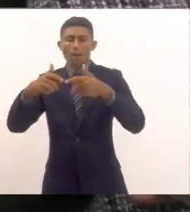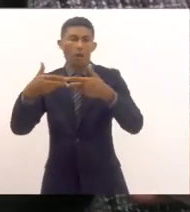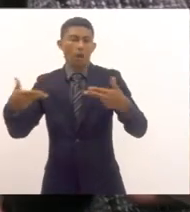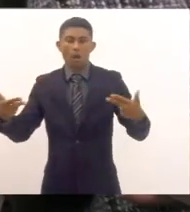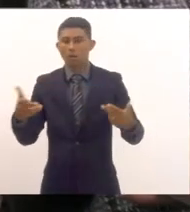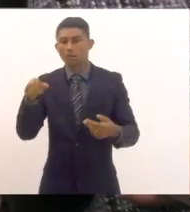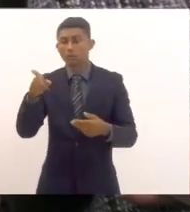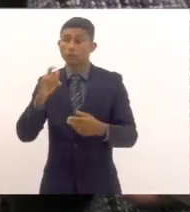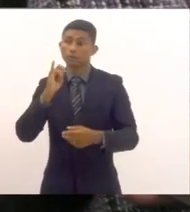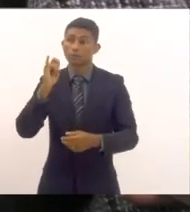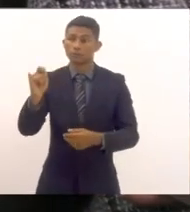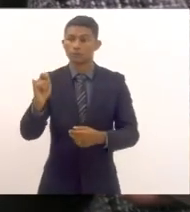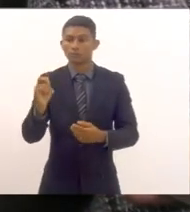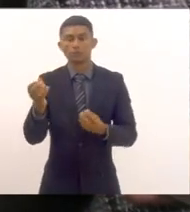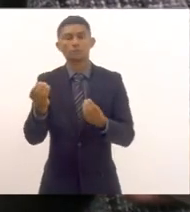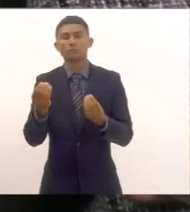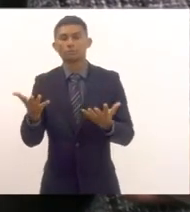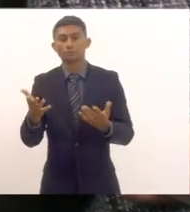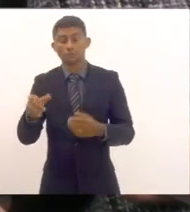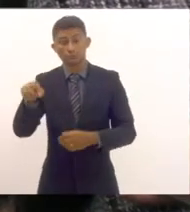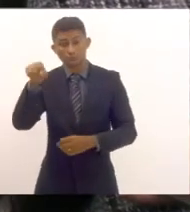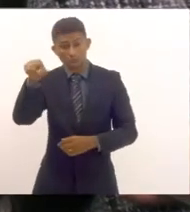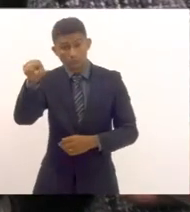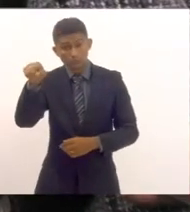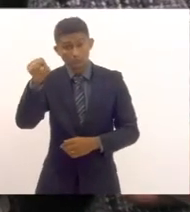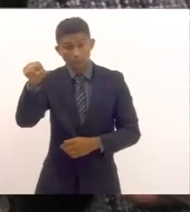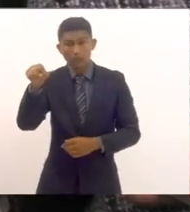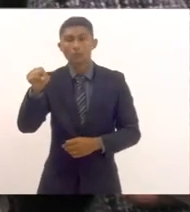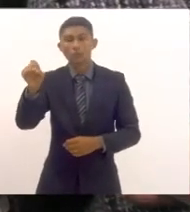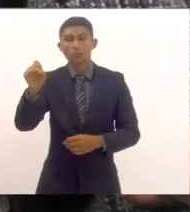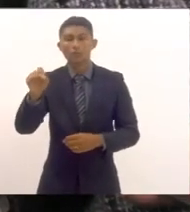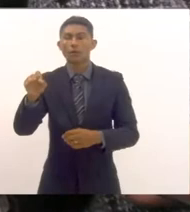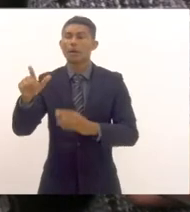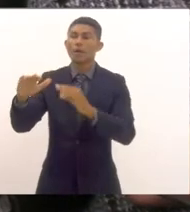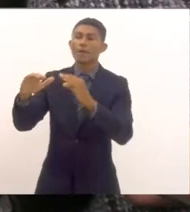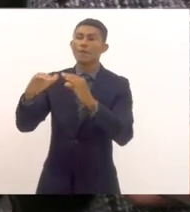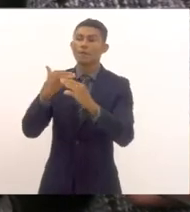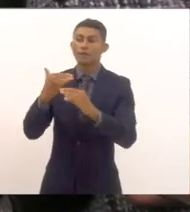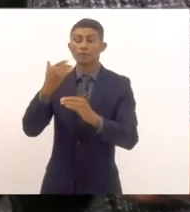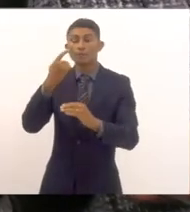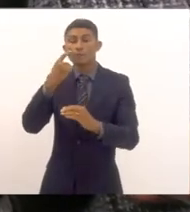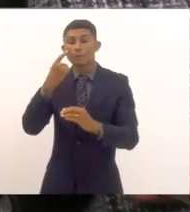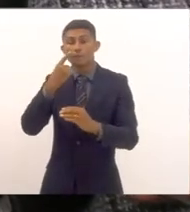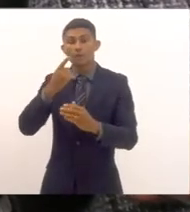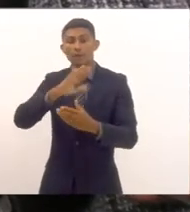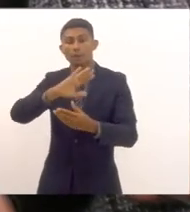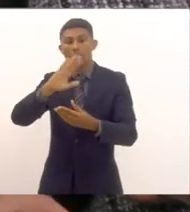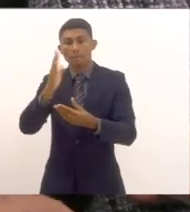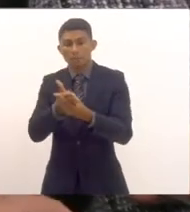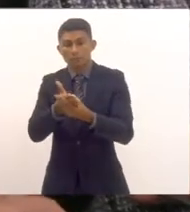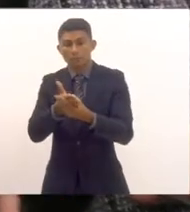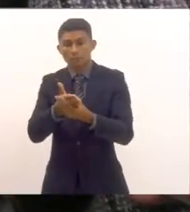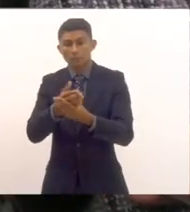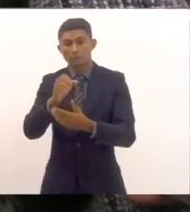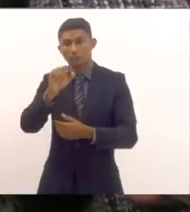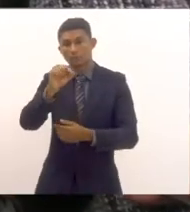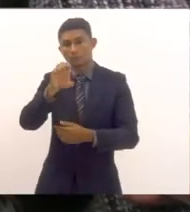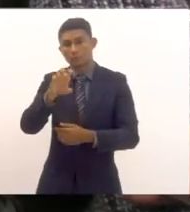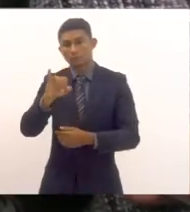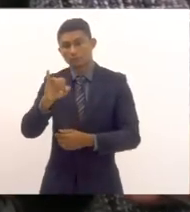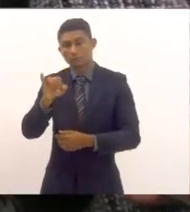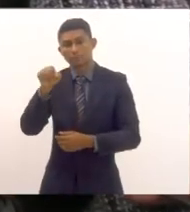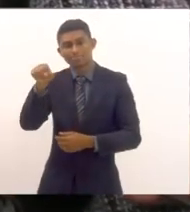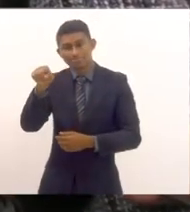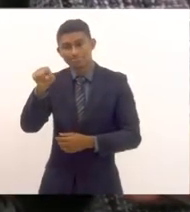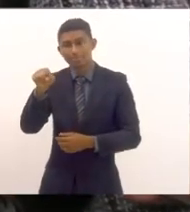que ela nos forneça o número do processo sei o que tramita com